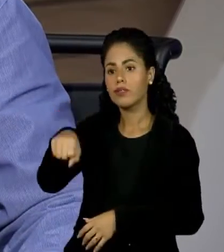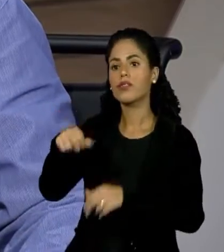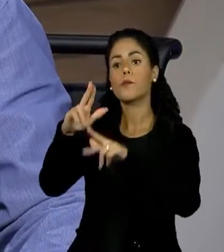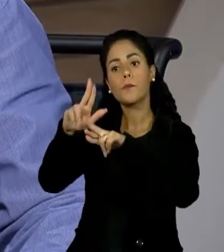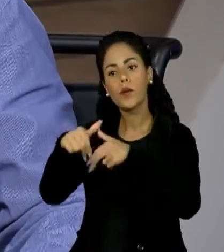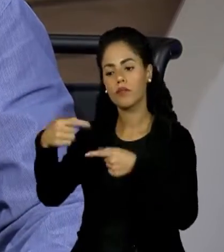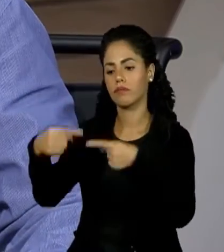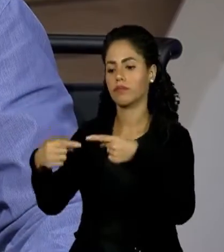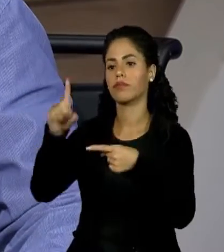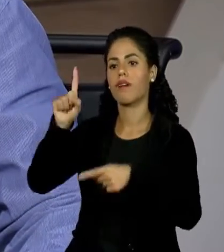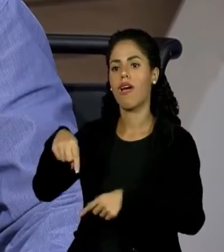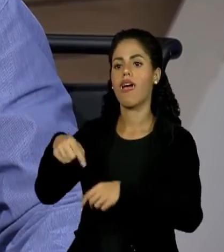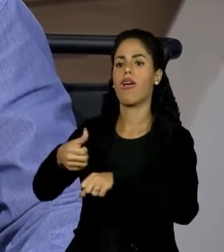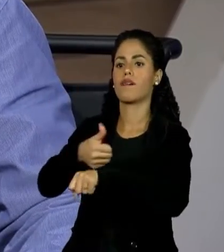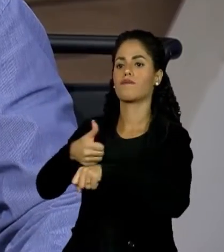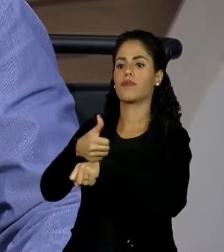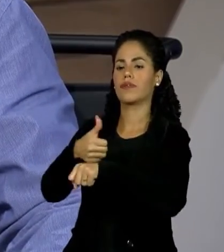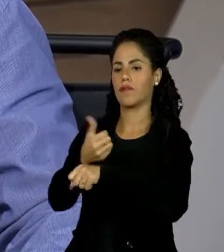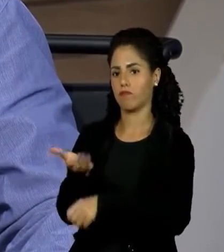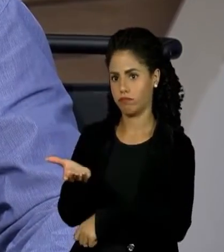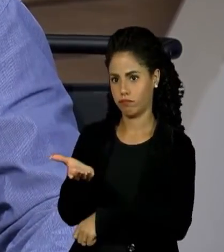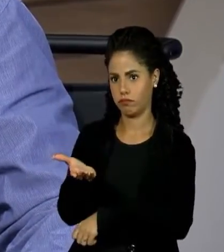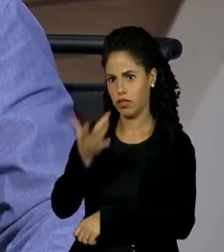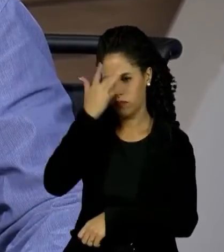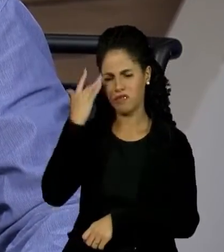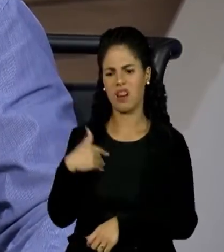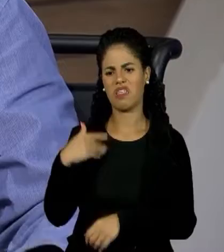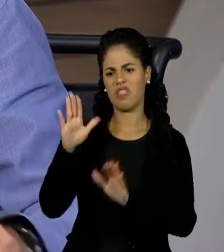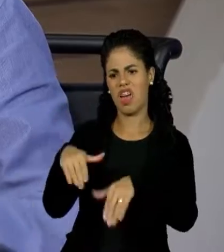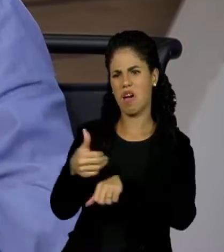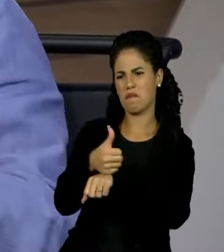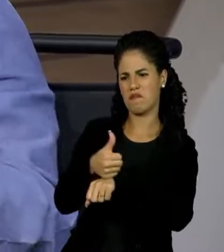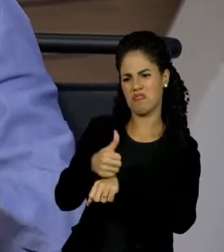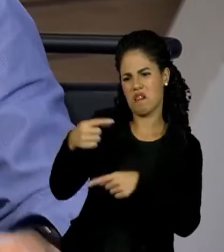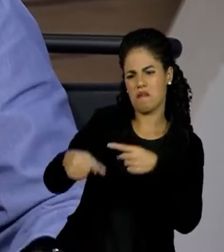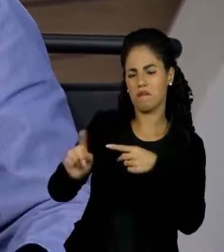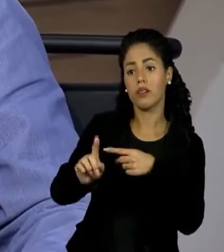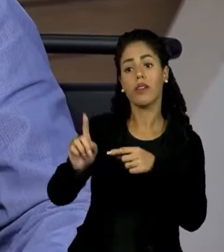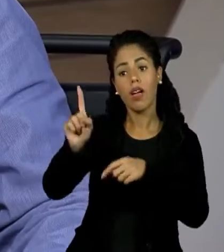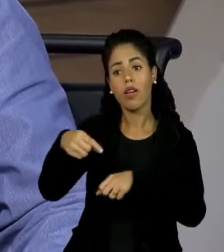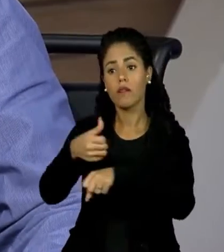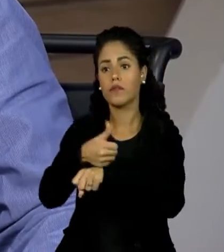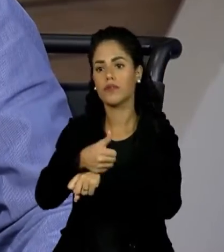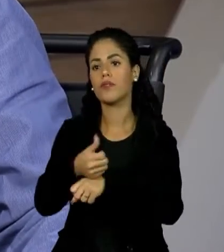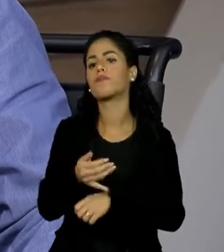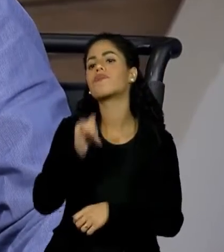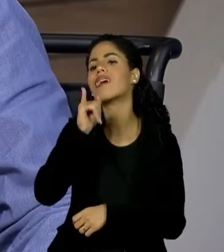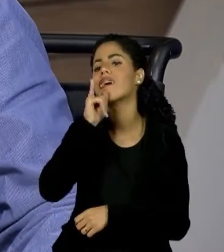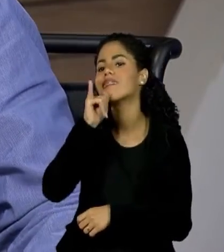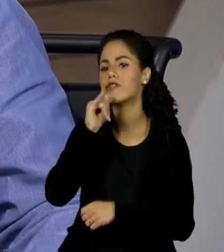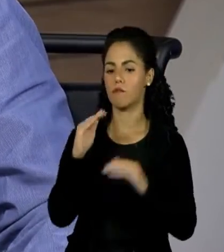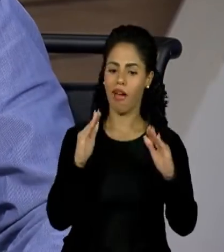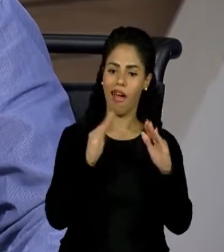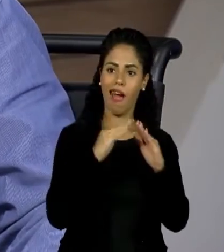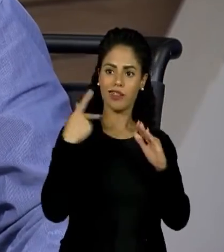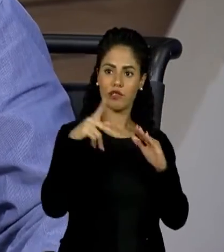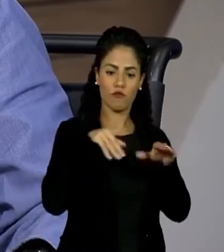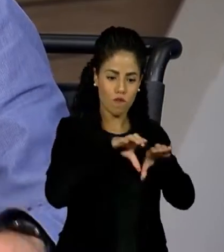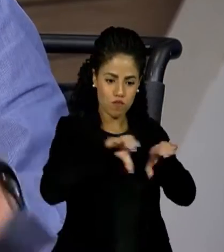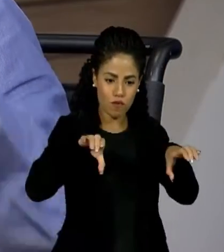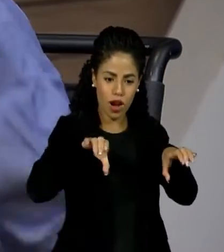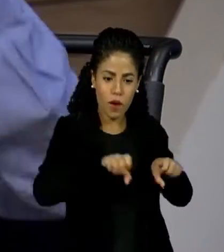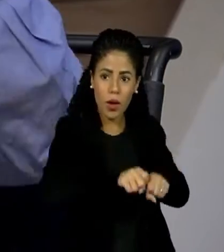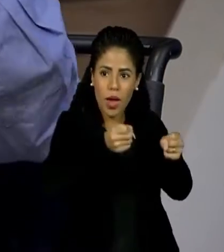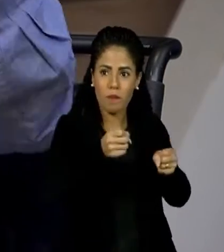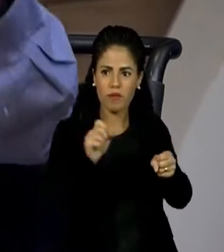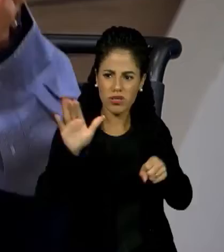pode ser profissão me parece um equívoco. E ainda por uma outra razão. Porque ninguém chama um encanador amador para consertar um vazamento na sua casa.